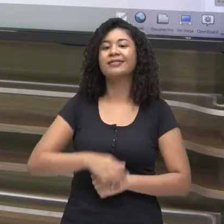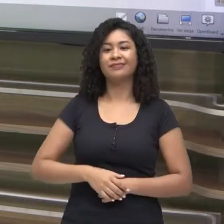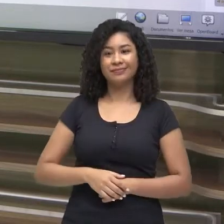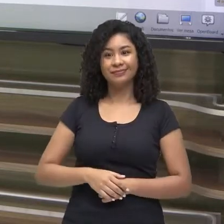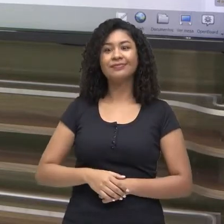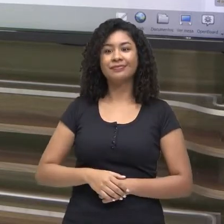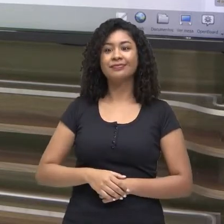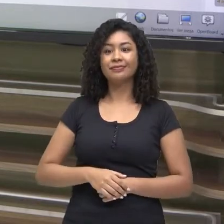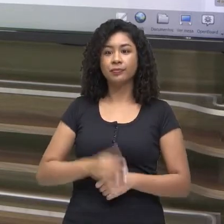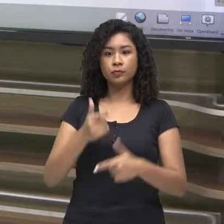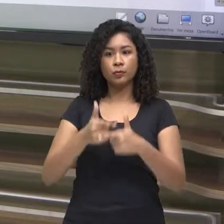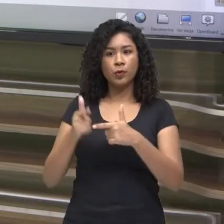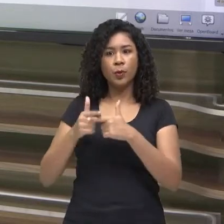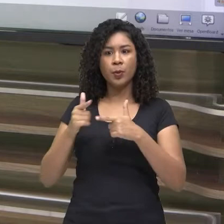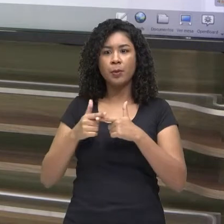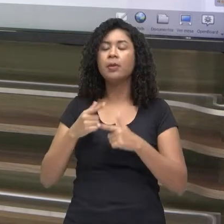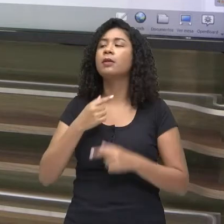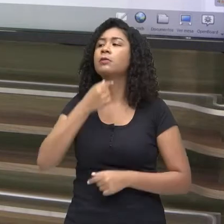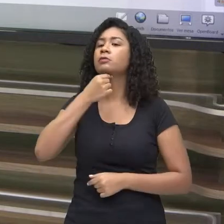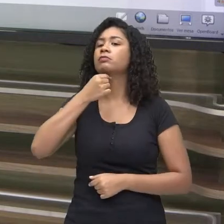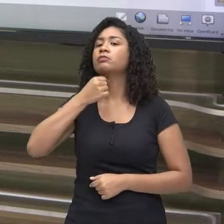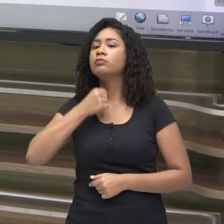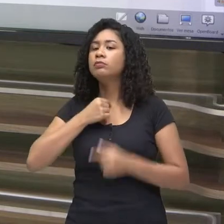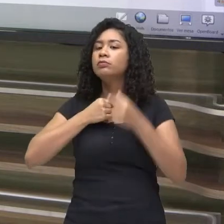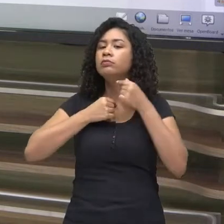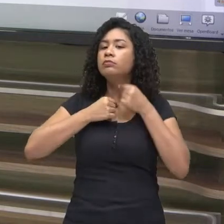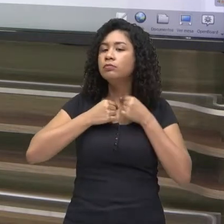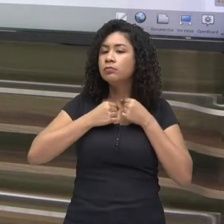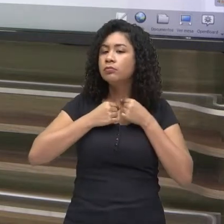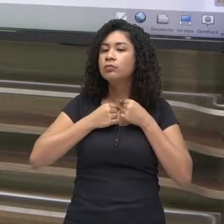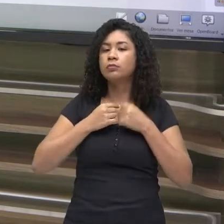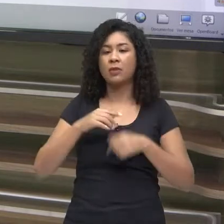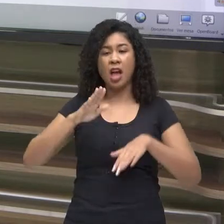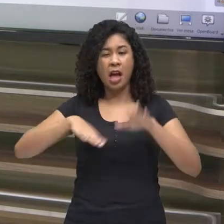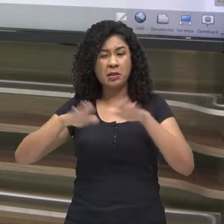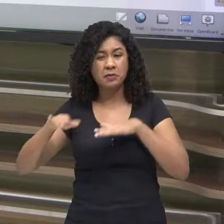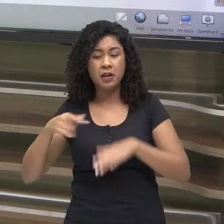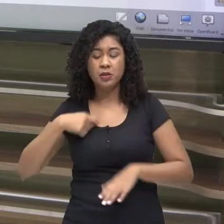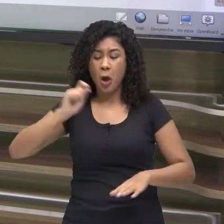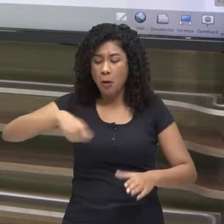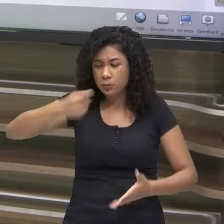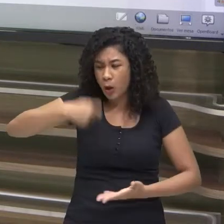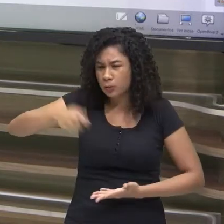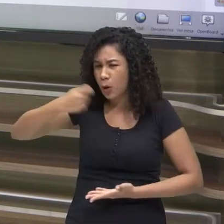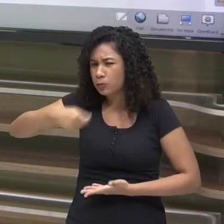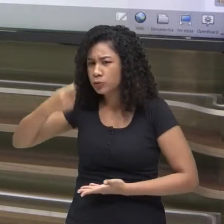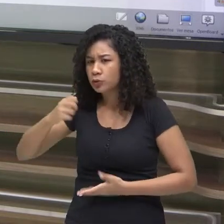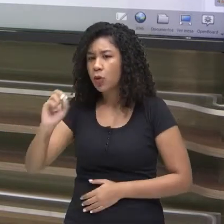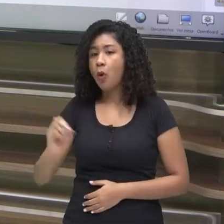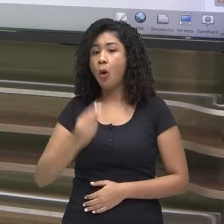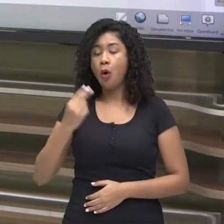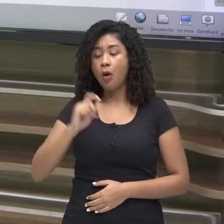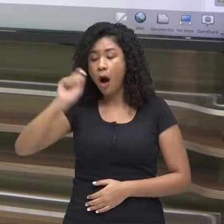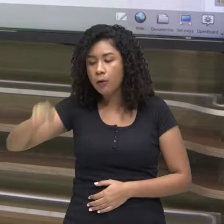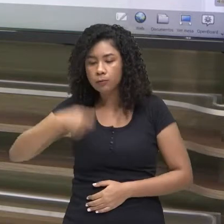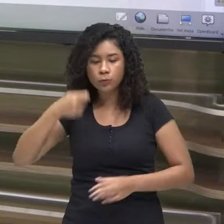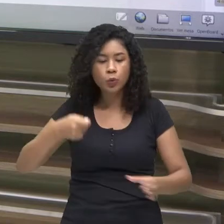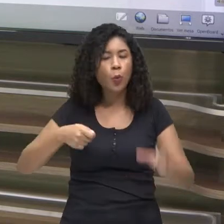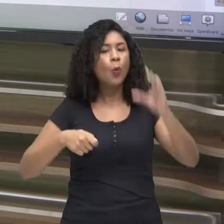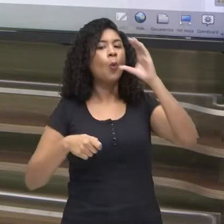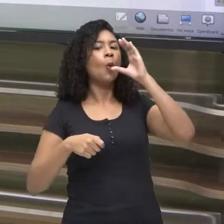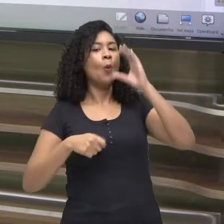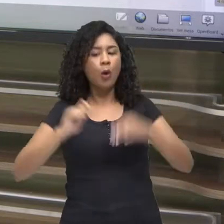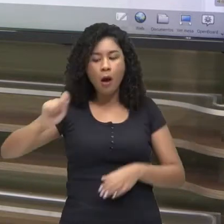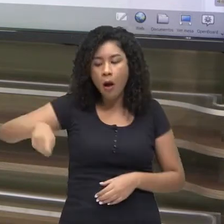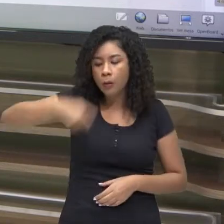um tilt aí nesse órgão, Ou quando a gente está comendo muito rápido, está bebendo água, bebendo suco, a